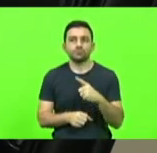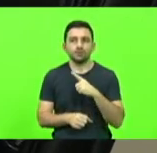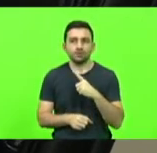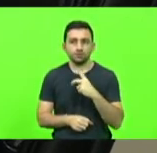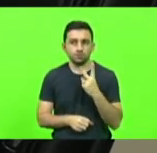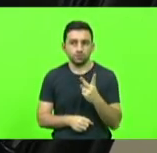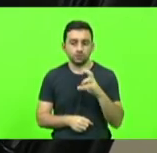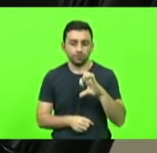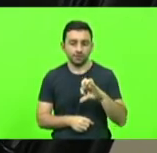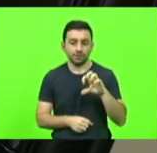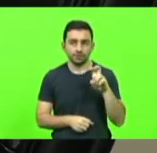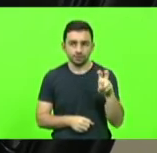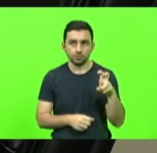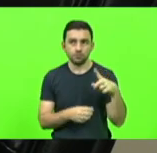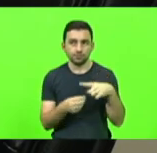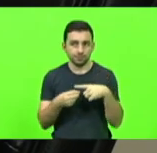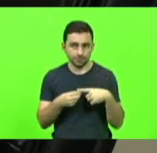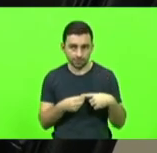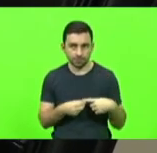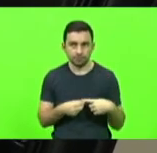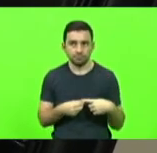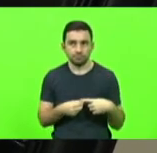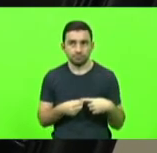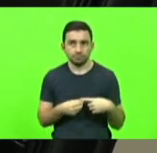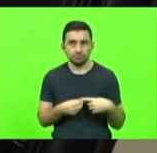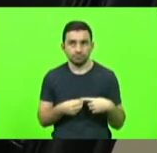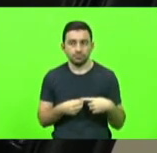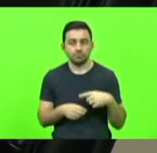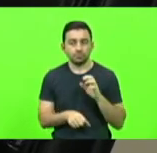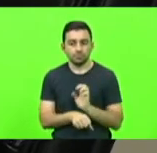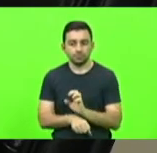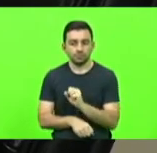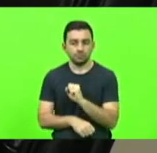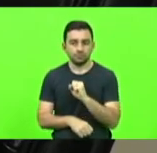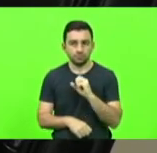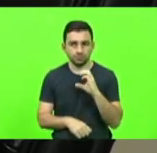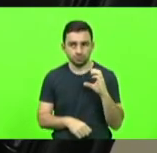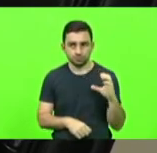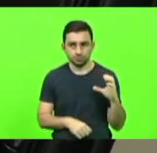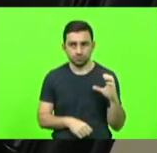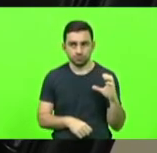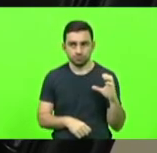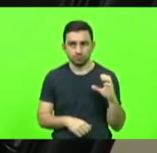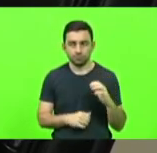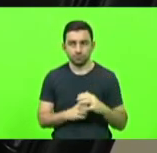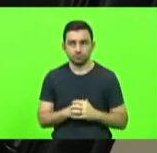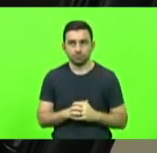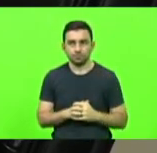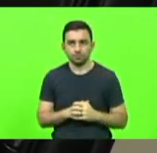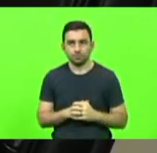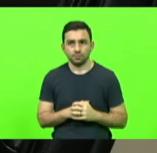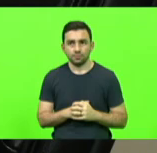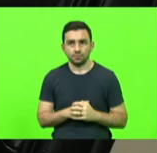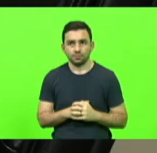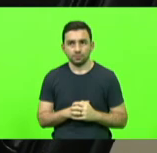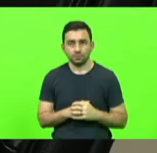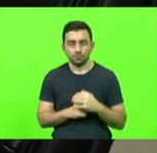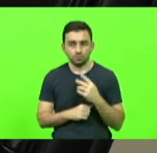295 municípios, né, no estado de Santa Catarina, e desses